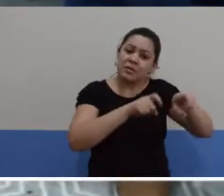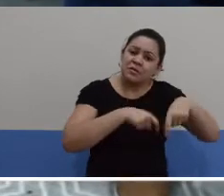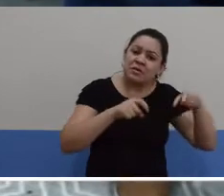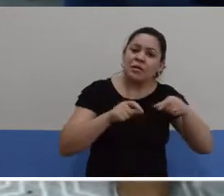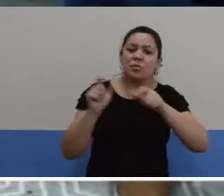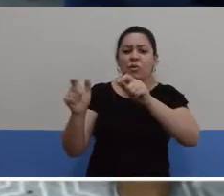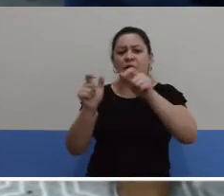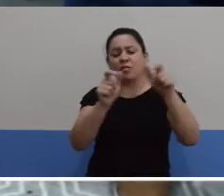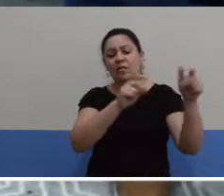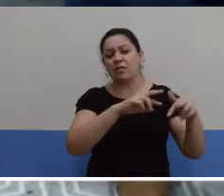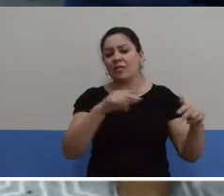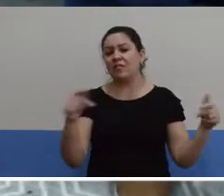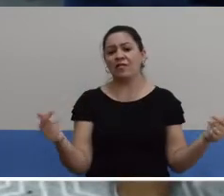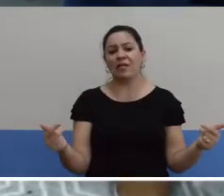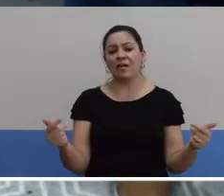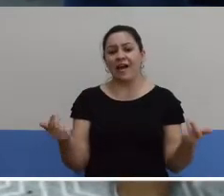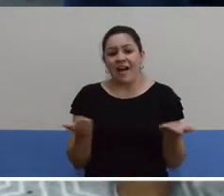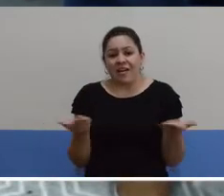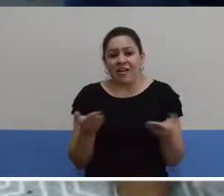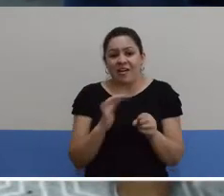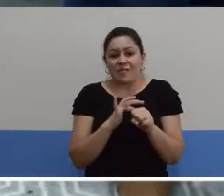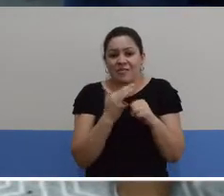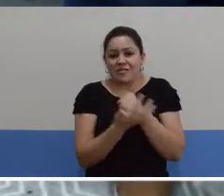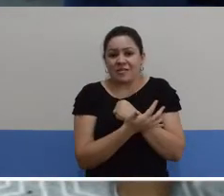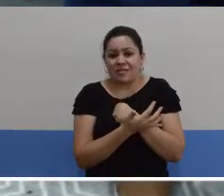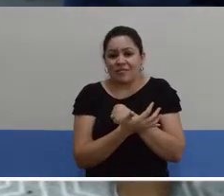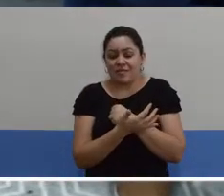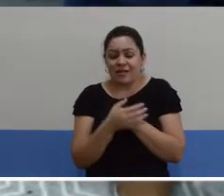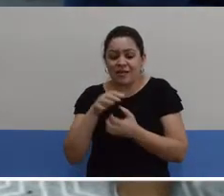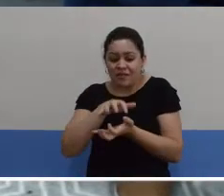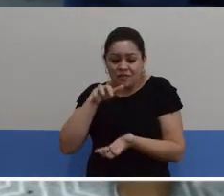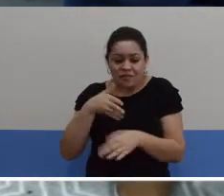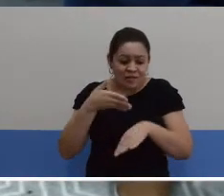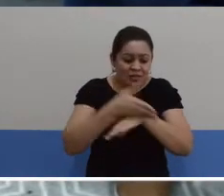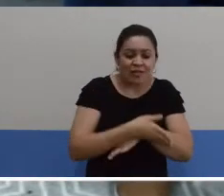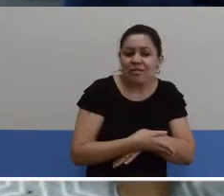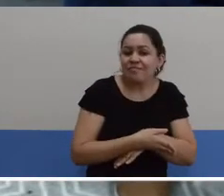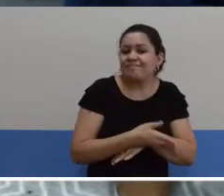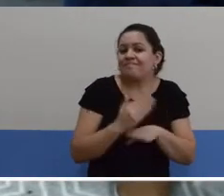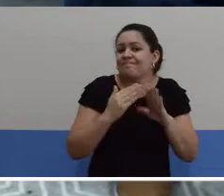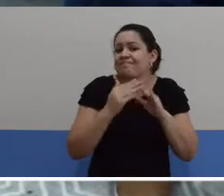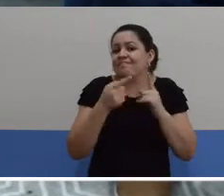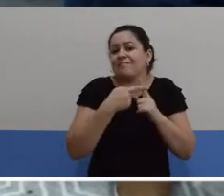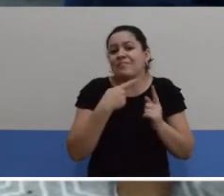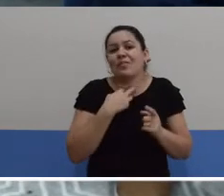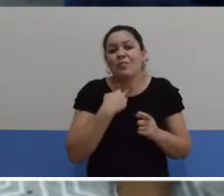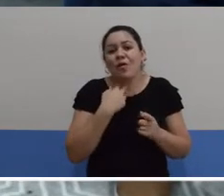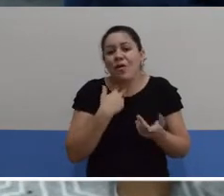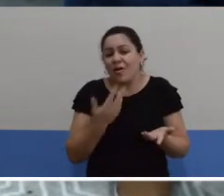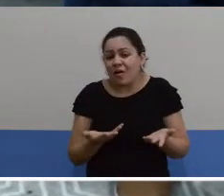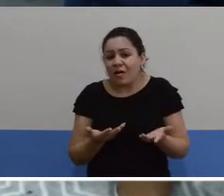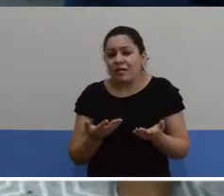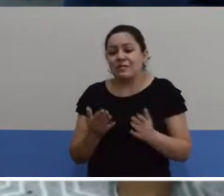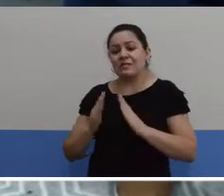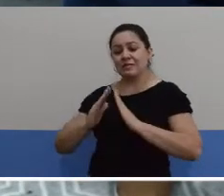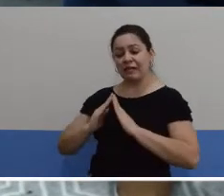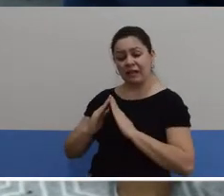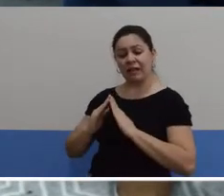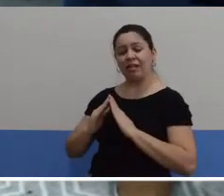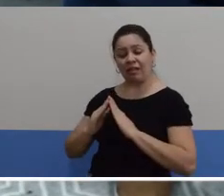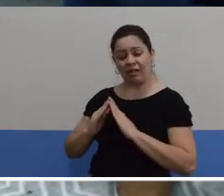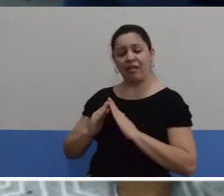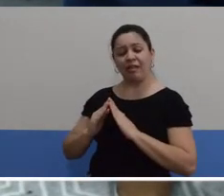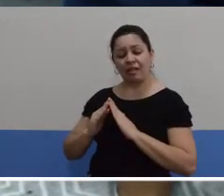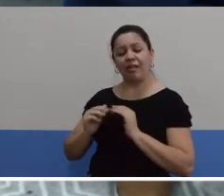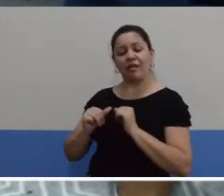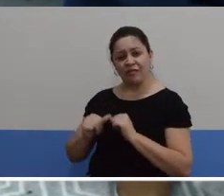estão vindo mais para a igreja, agora a pandemia avançando, nós sabemos que evitam às vezes de sair de casa, então a gente